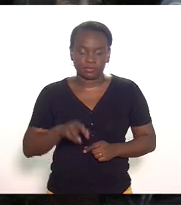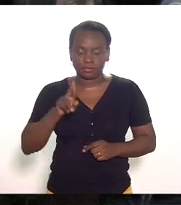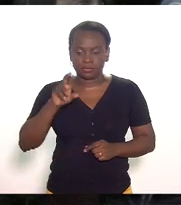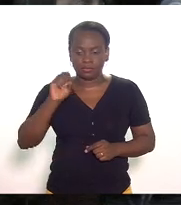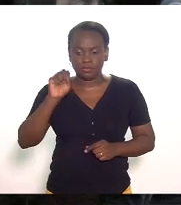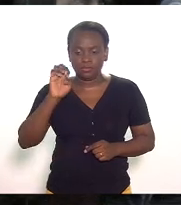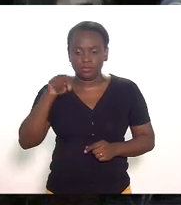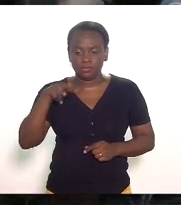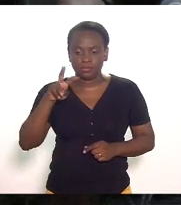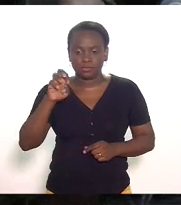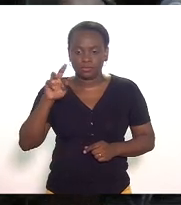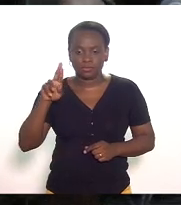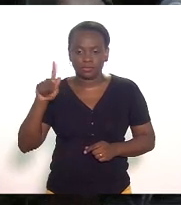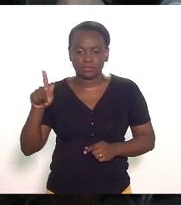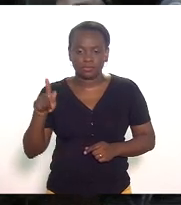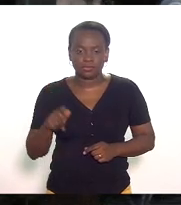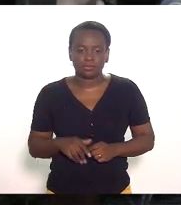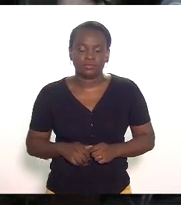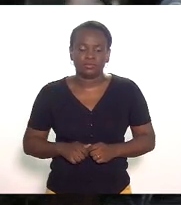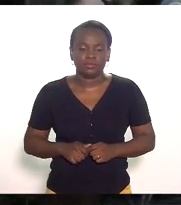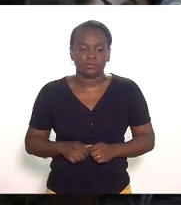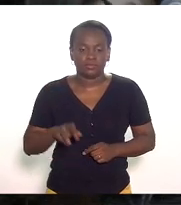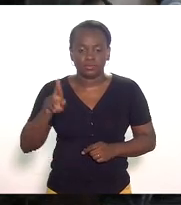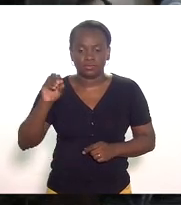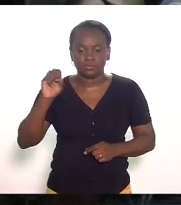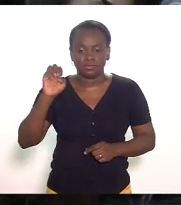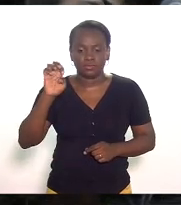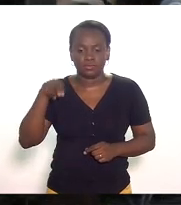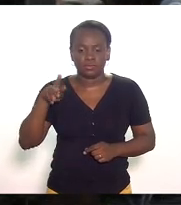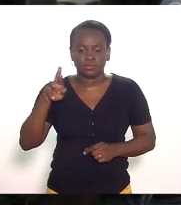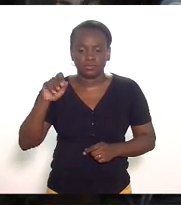Rosenberg Reis. Deputado Rosenberg Reis.